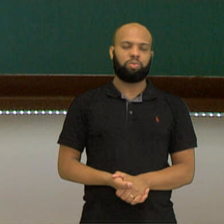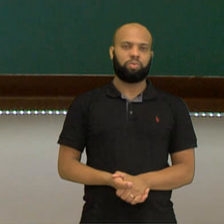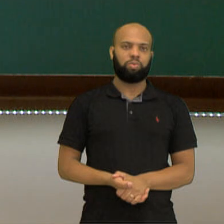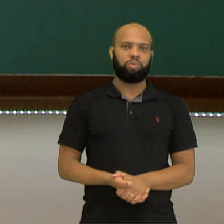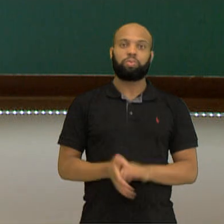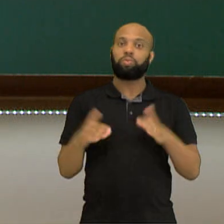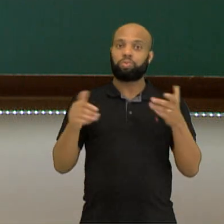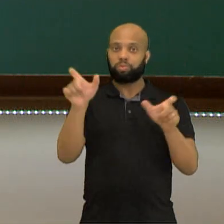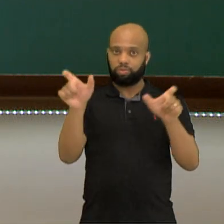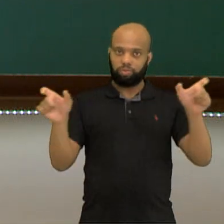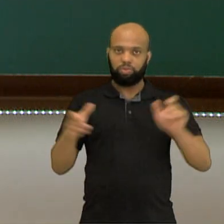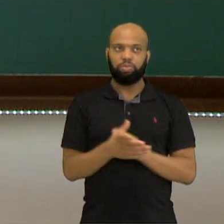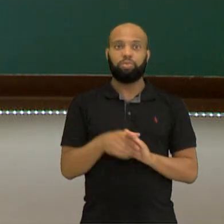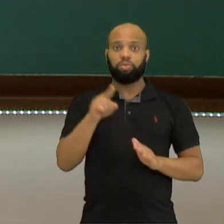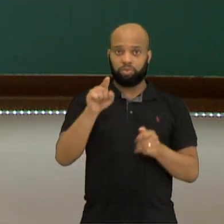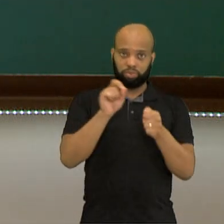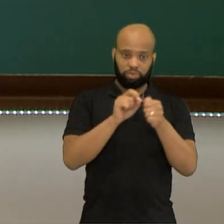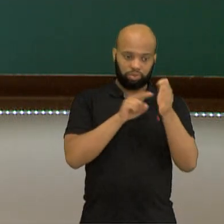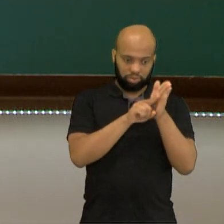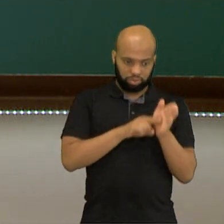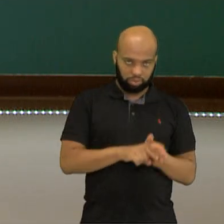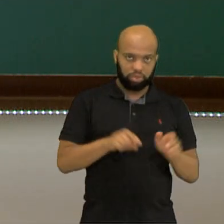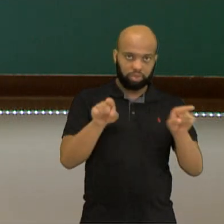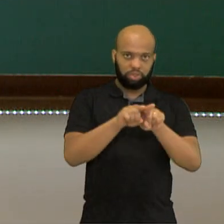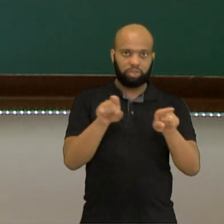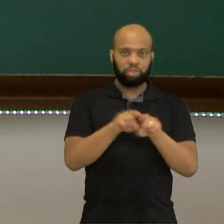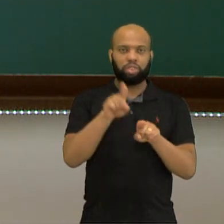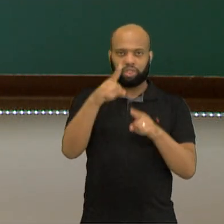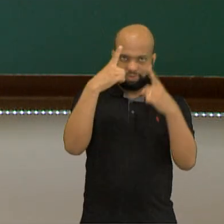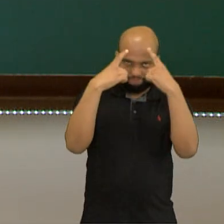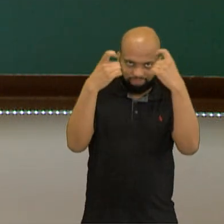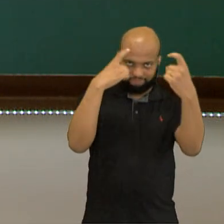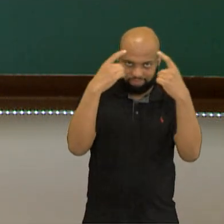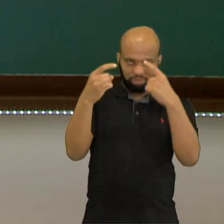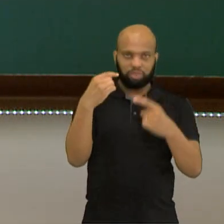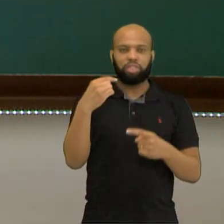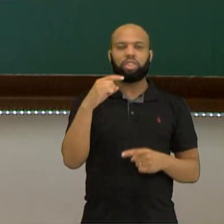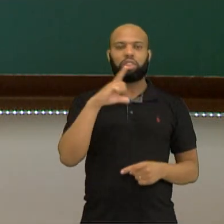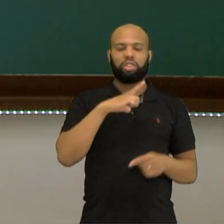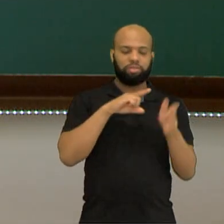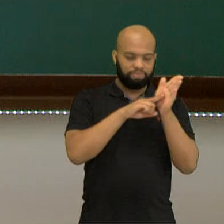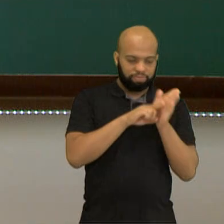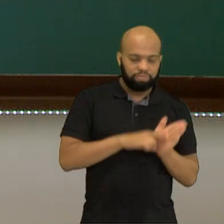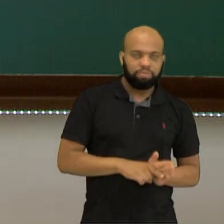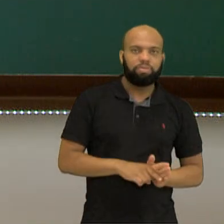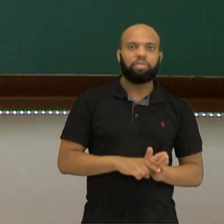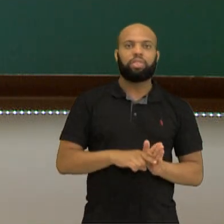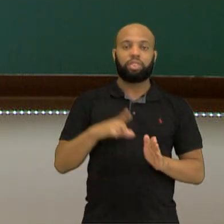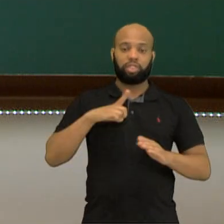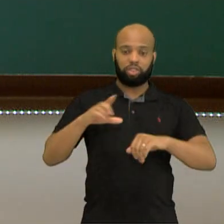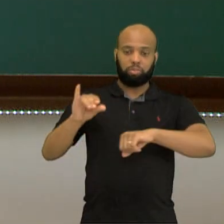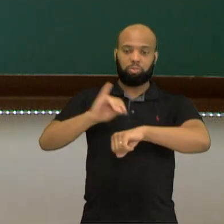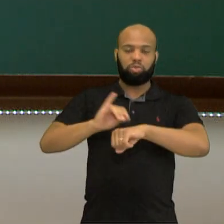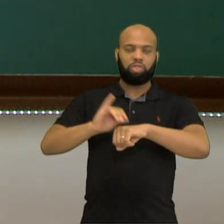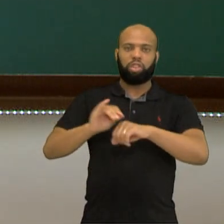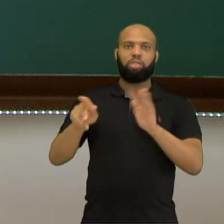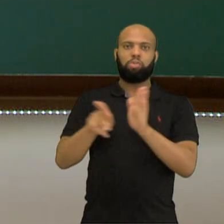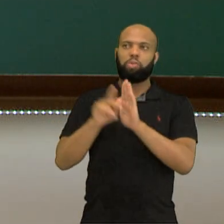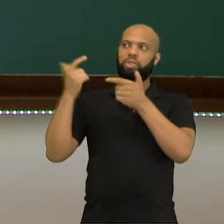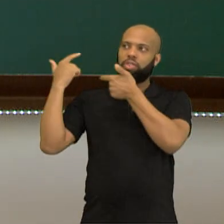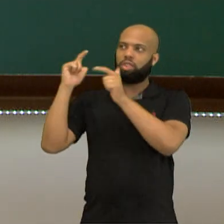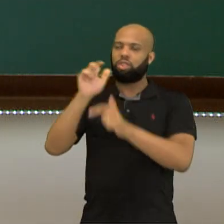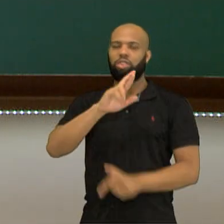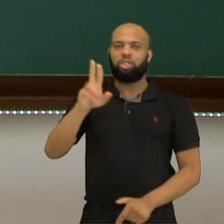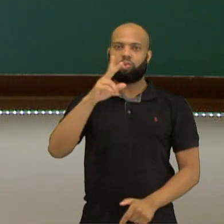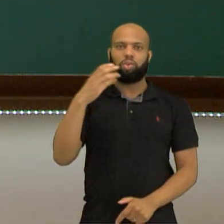E aí, galera, fez a pesquisa, criou, compôs a sua própria sonoridade a partir dos objetos não convencionais?